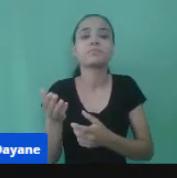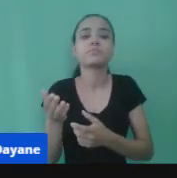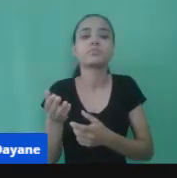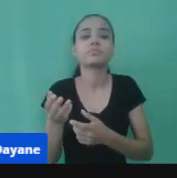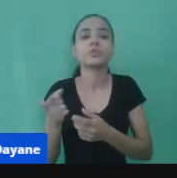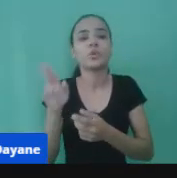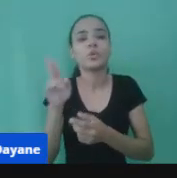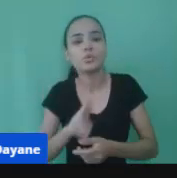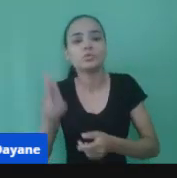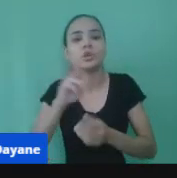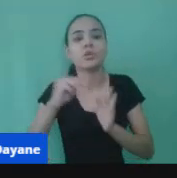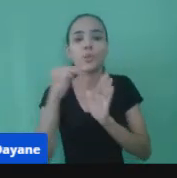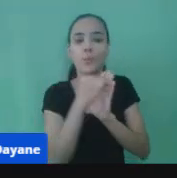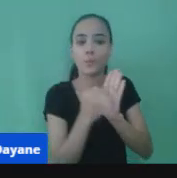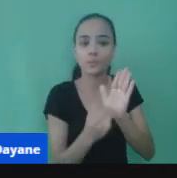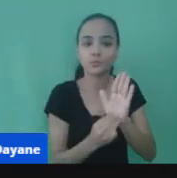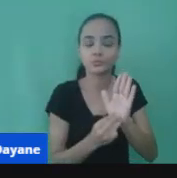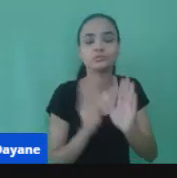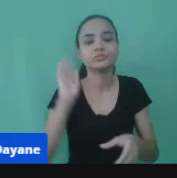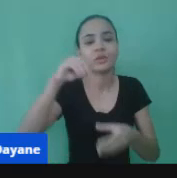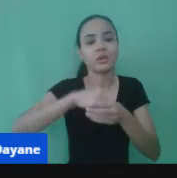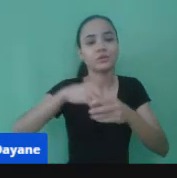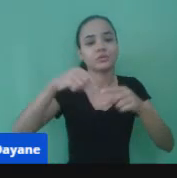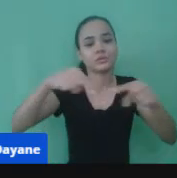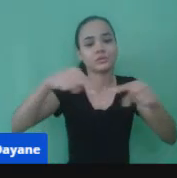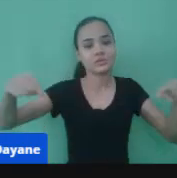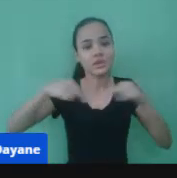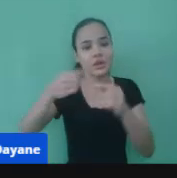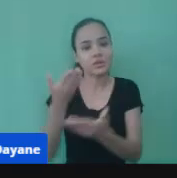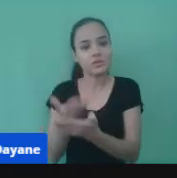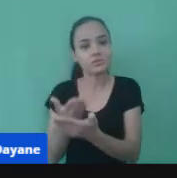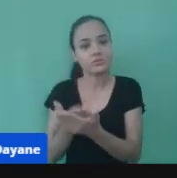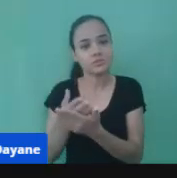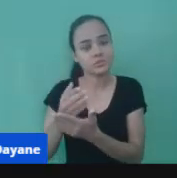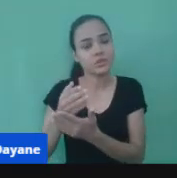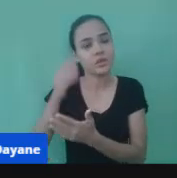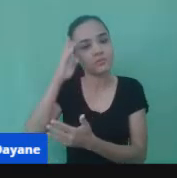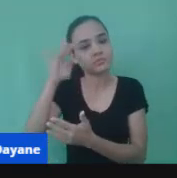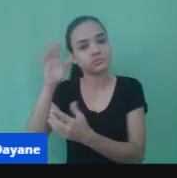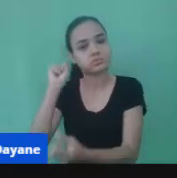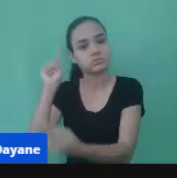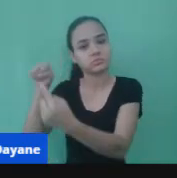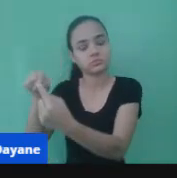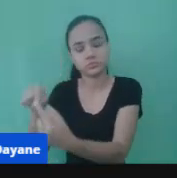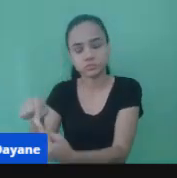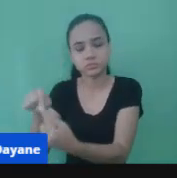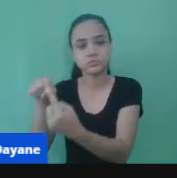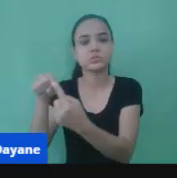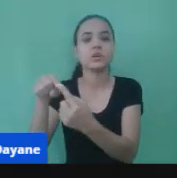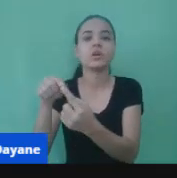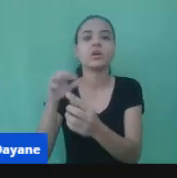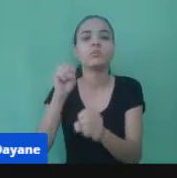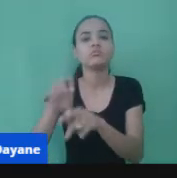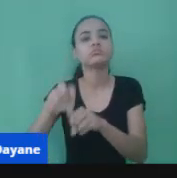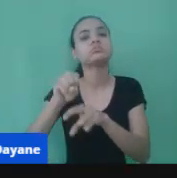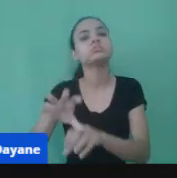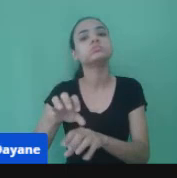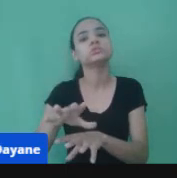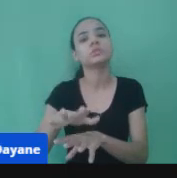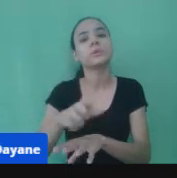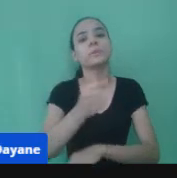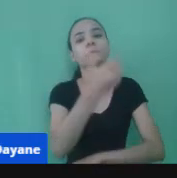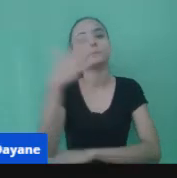aulas, pensando na educação ambiental, e essa articulação entre a educação ambiental e o cinema, tá bom?